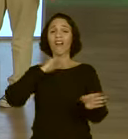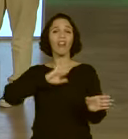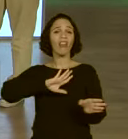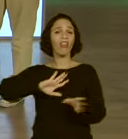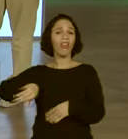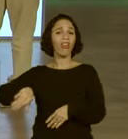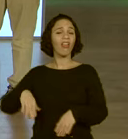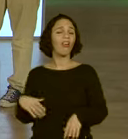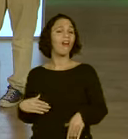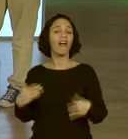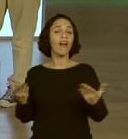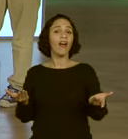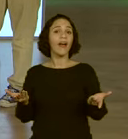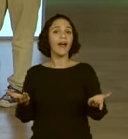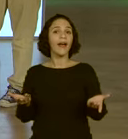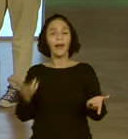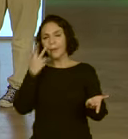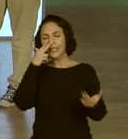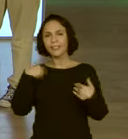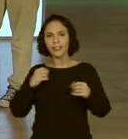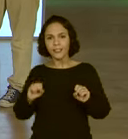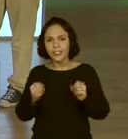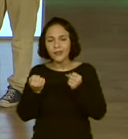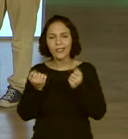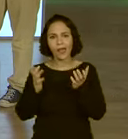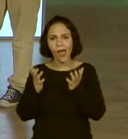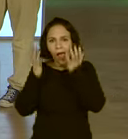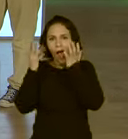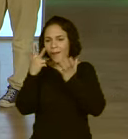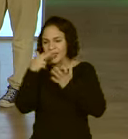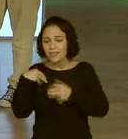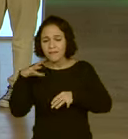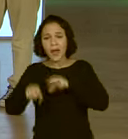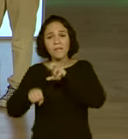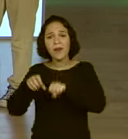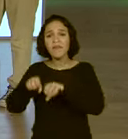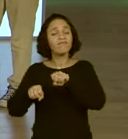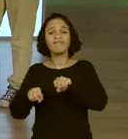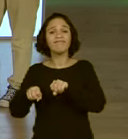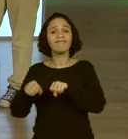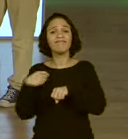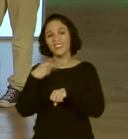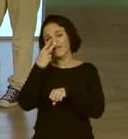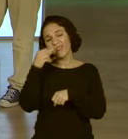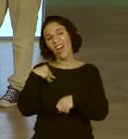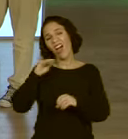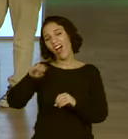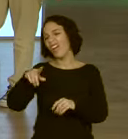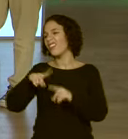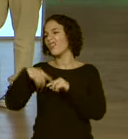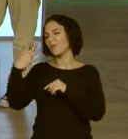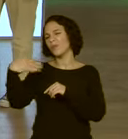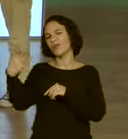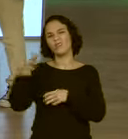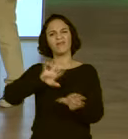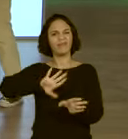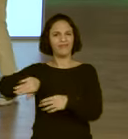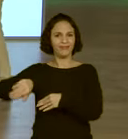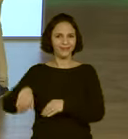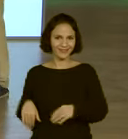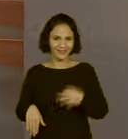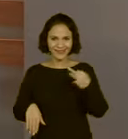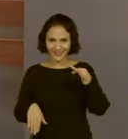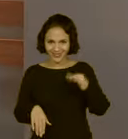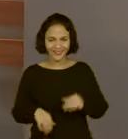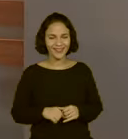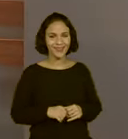de lado e não fica algo que você vai realmente correr atrás, você não vai se sentir impulsionado de verdade. Exatamente. Se